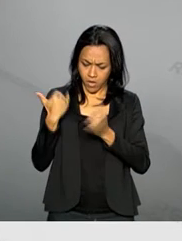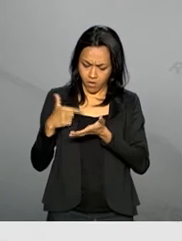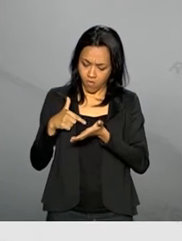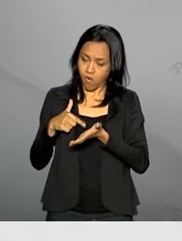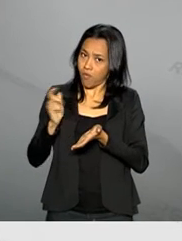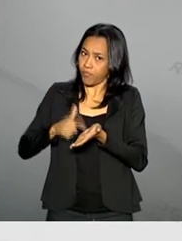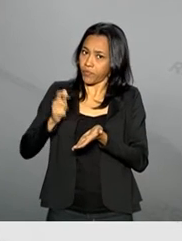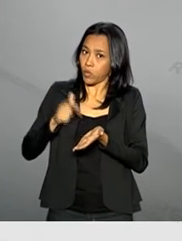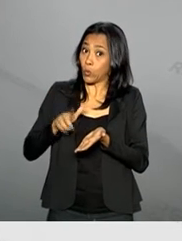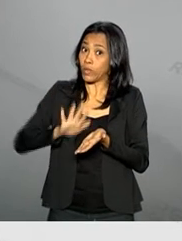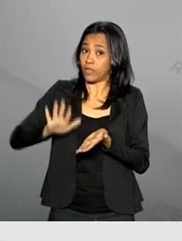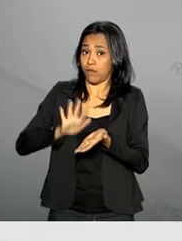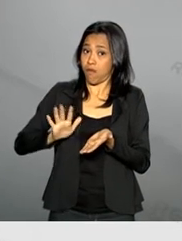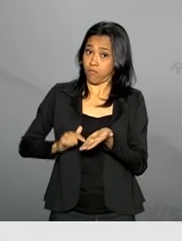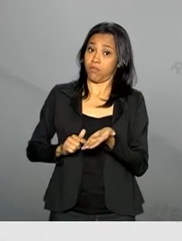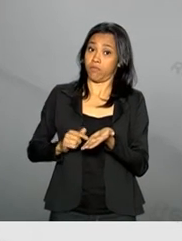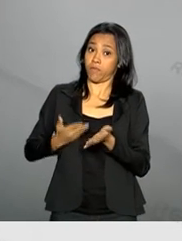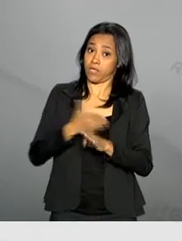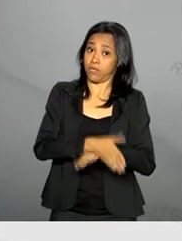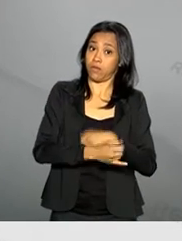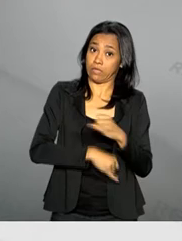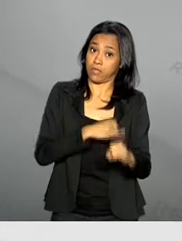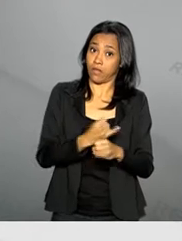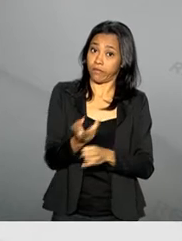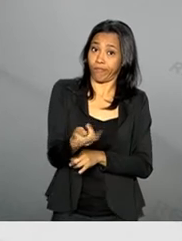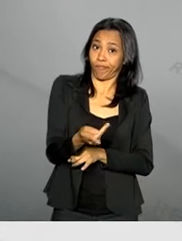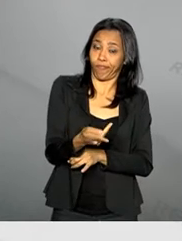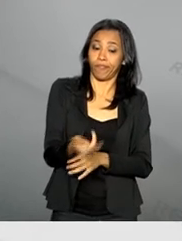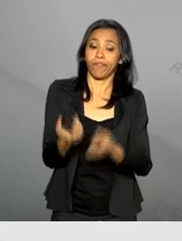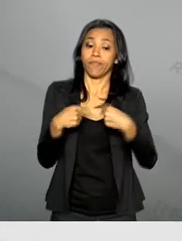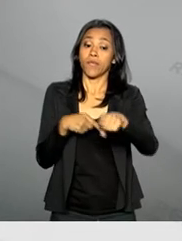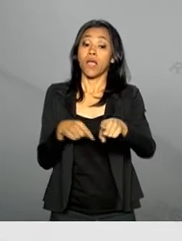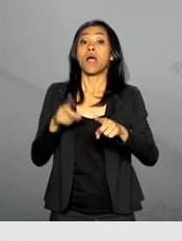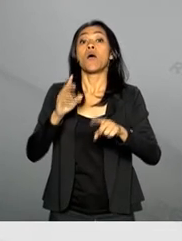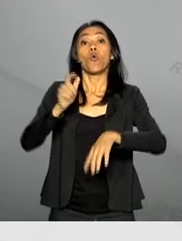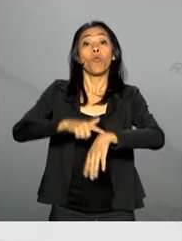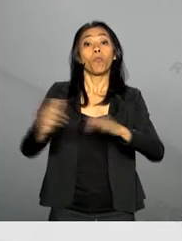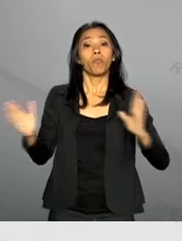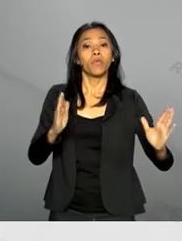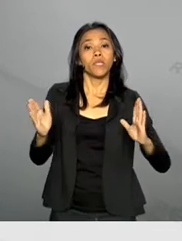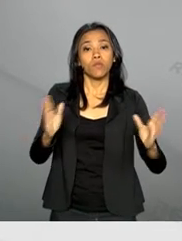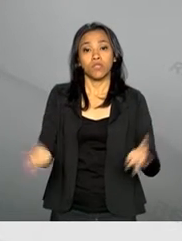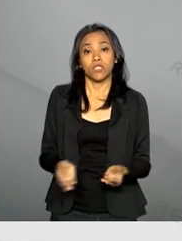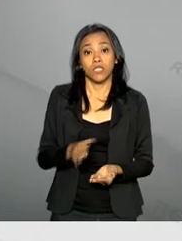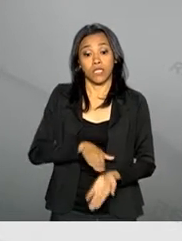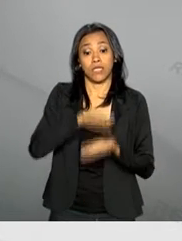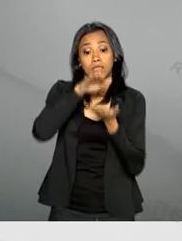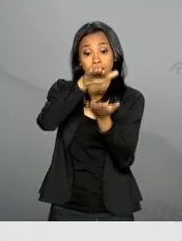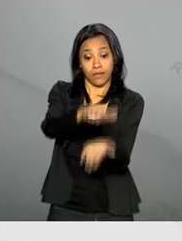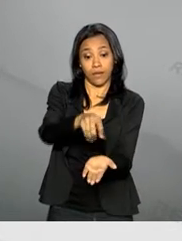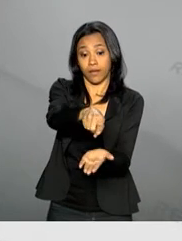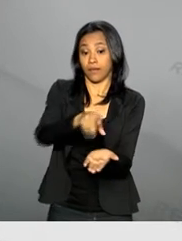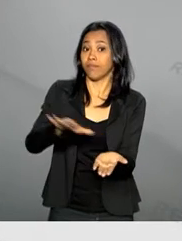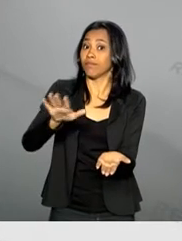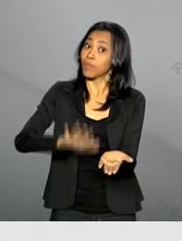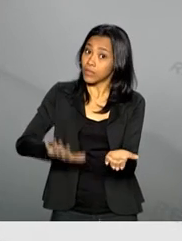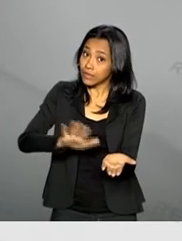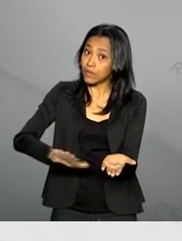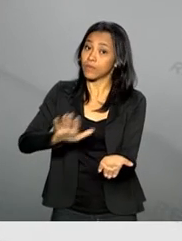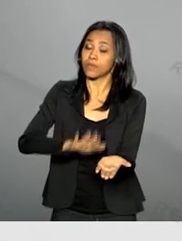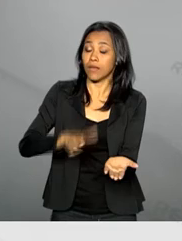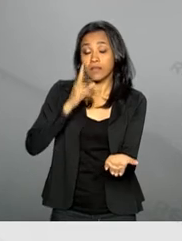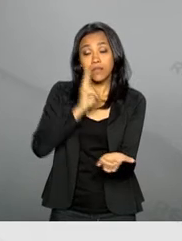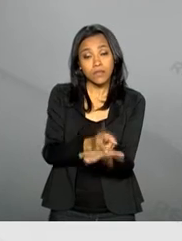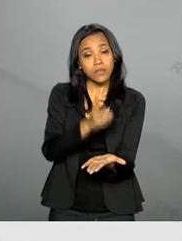sites falsos preste atenção no prazo de entrega que nesse período de black friday em pode ser maior mas a data precisa